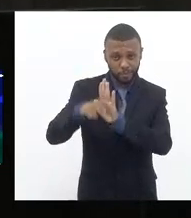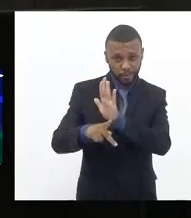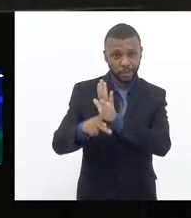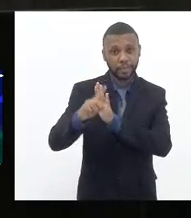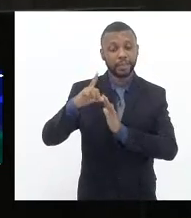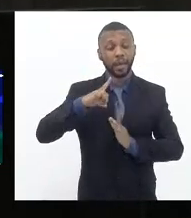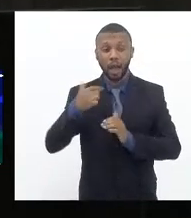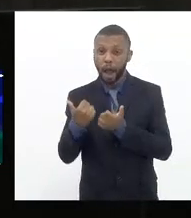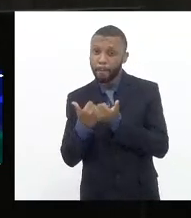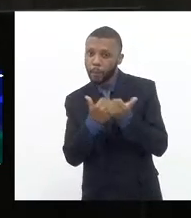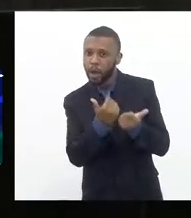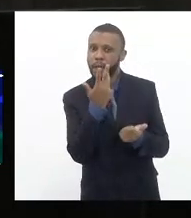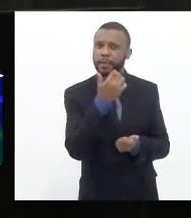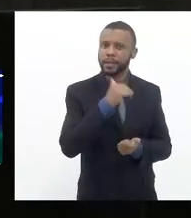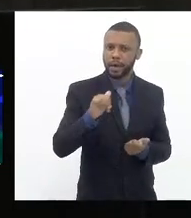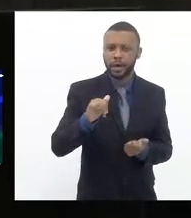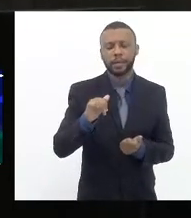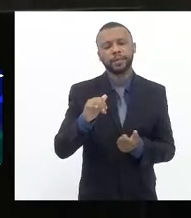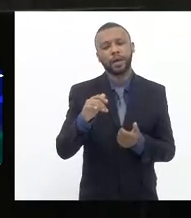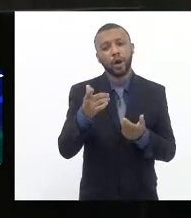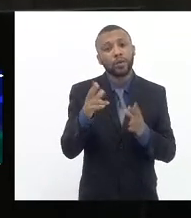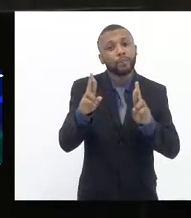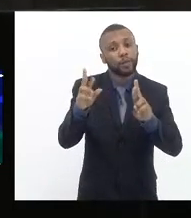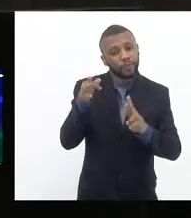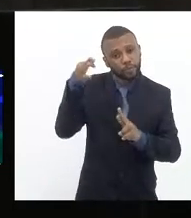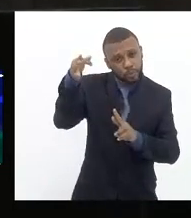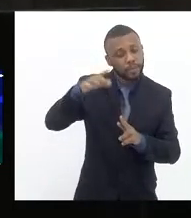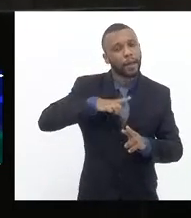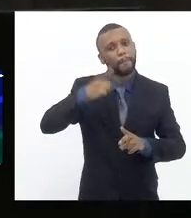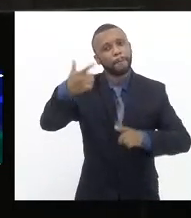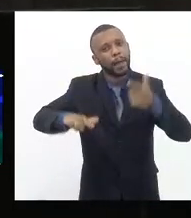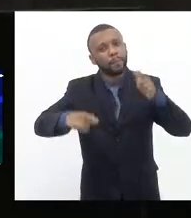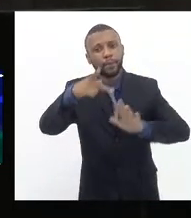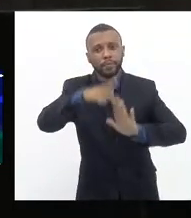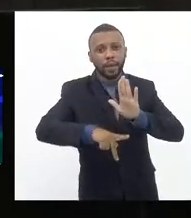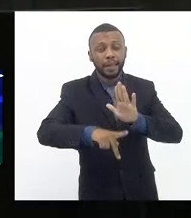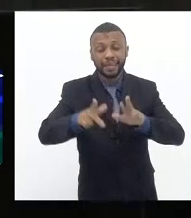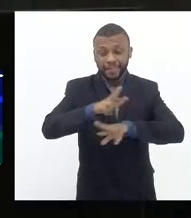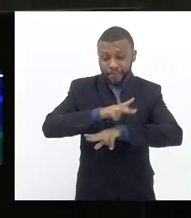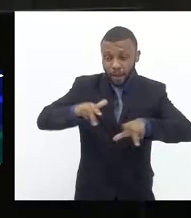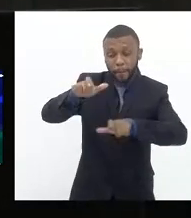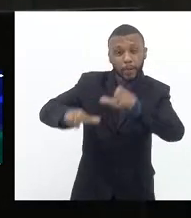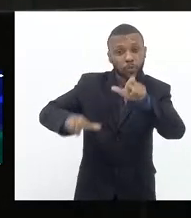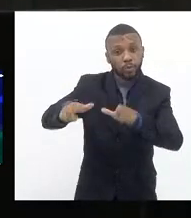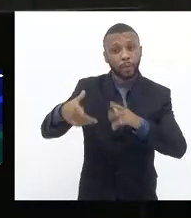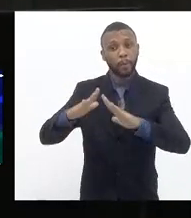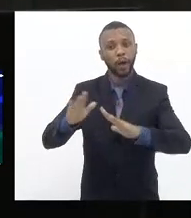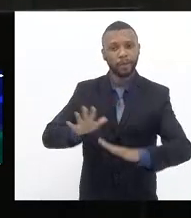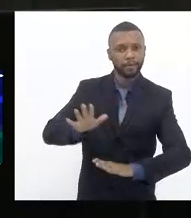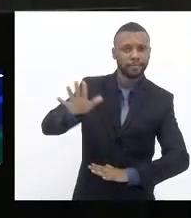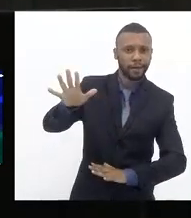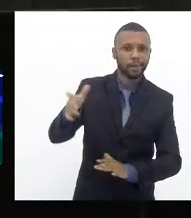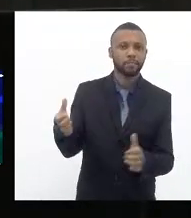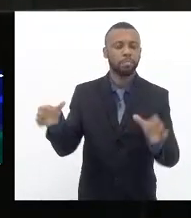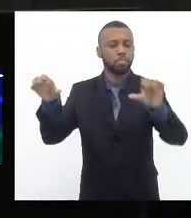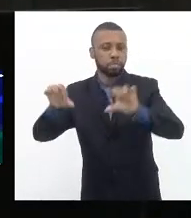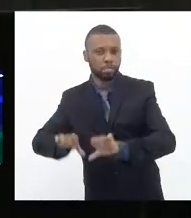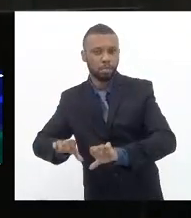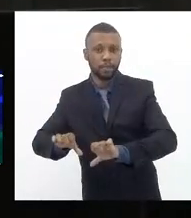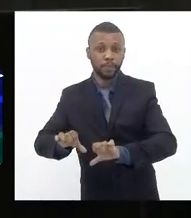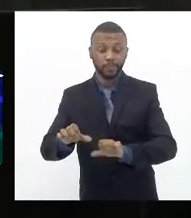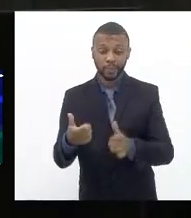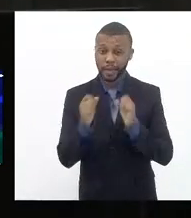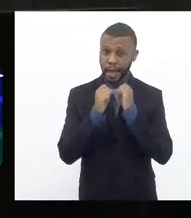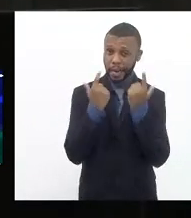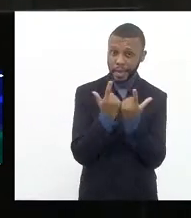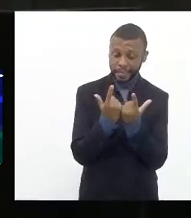de pessoas moram em condições muito subhumanas e essa casa não está fazendo nada demais, além